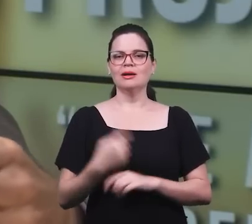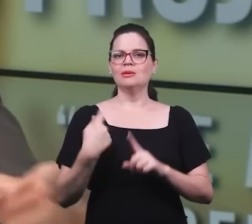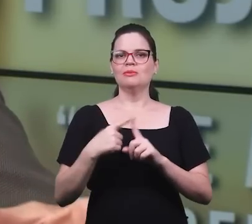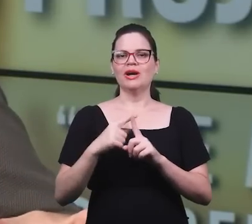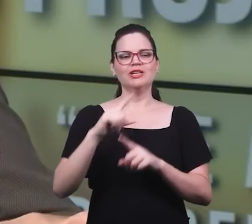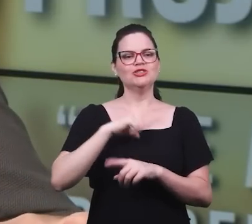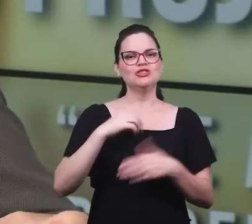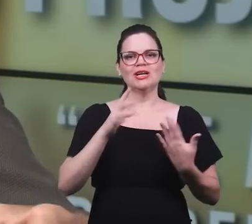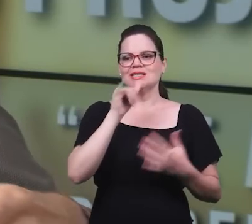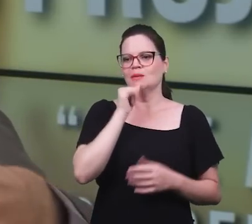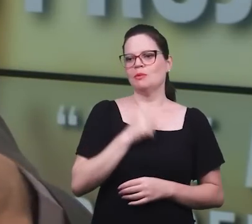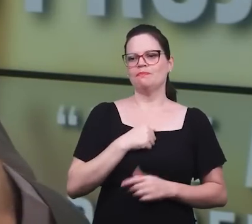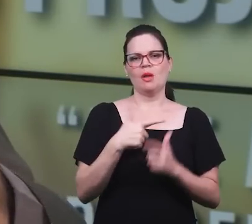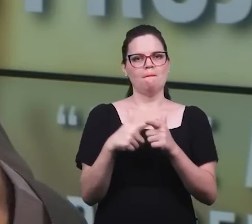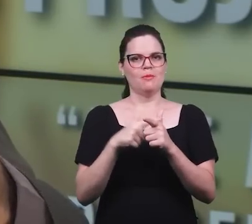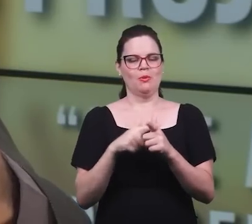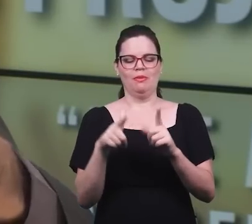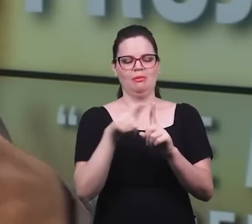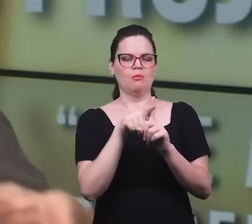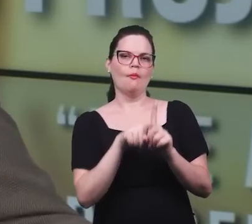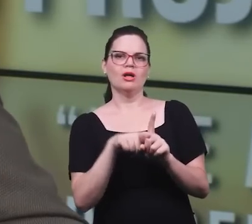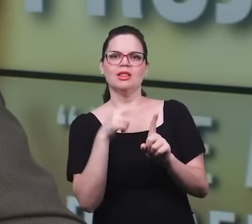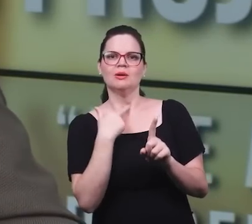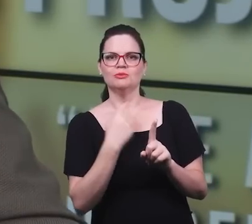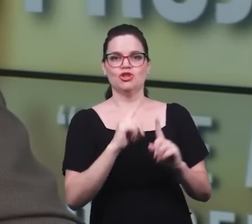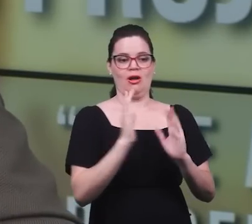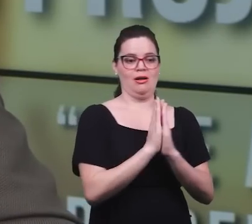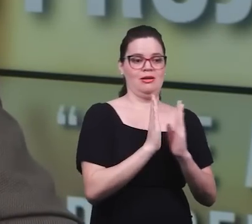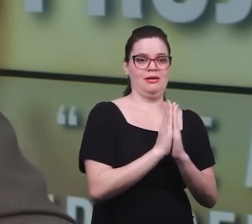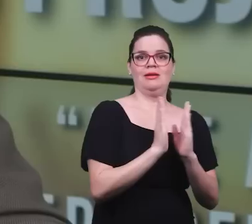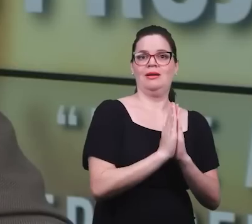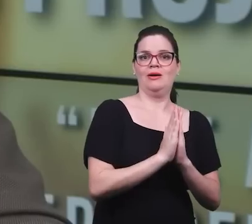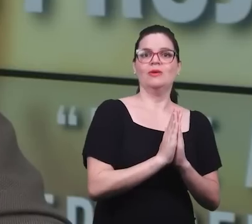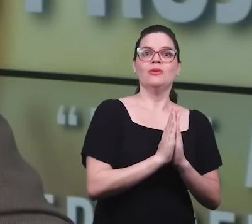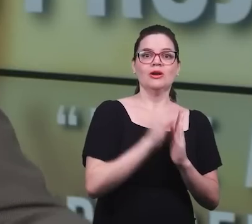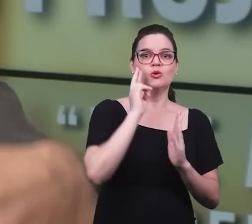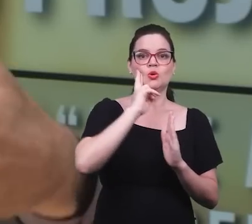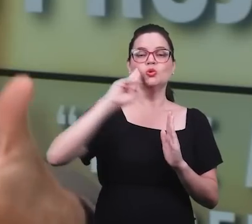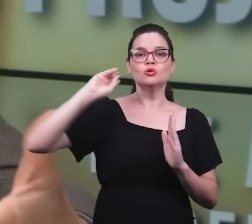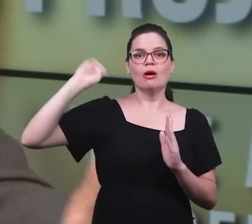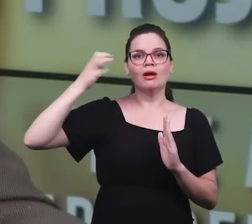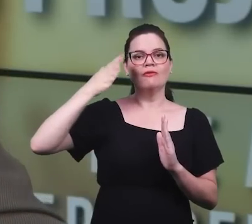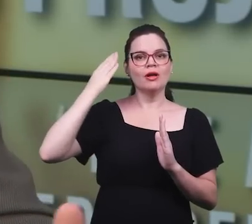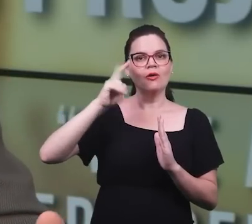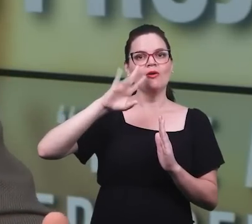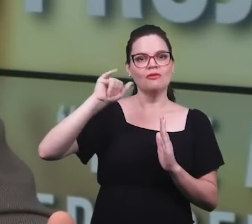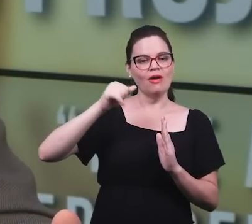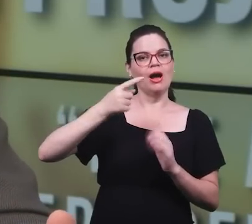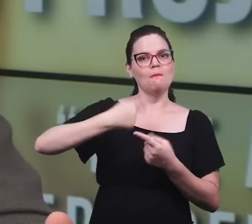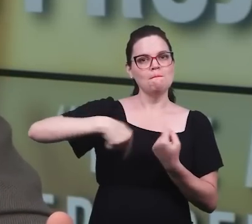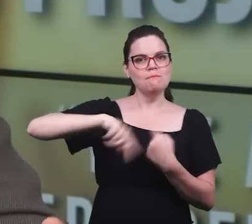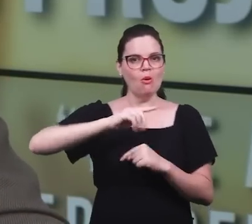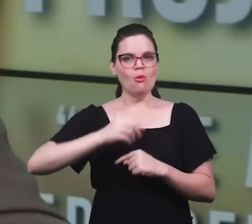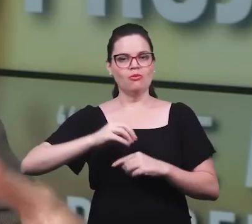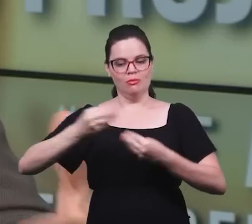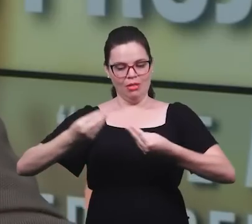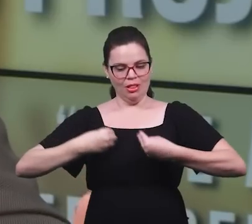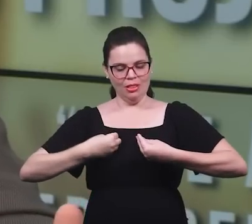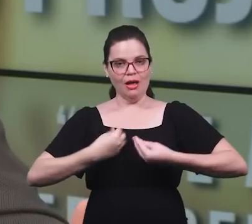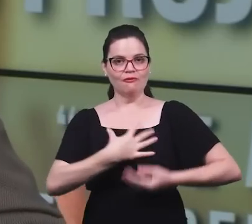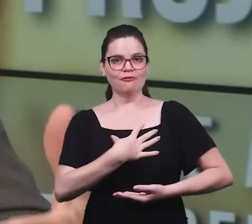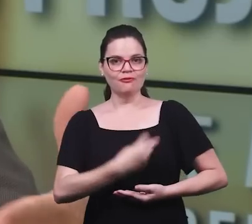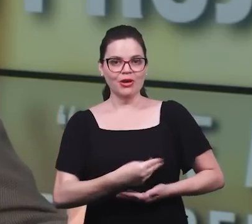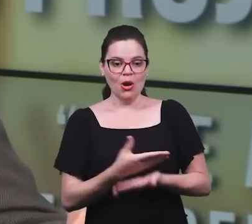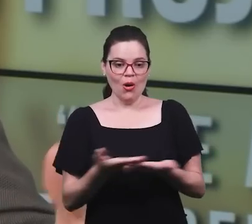situação na gravidez, alguma coisa aconteceu, a igreja orou, o Senhor falou que ia reverter, o Senhor reverteu, e hoje os